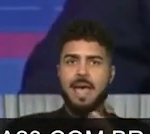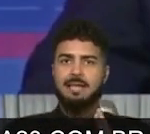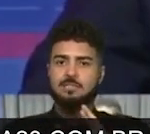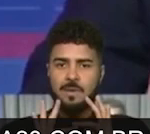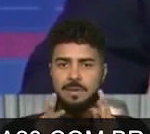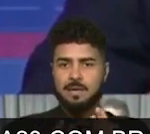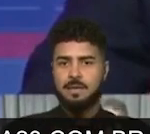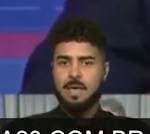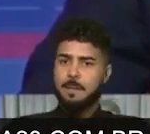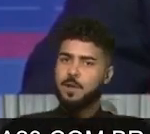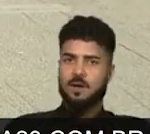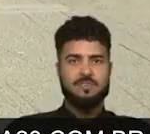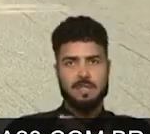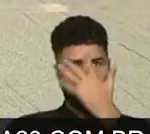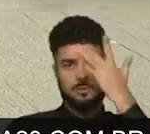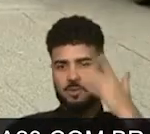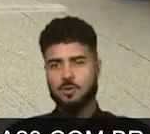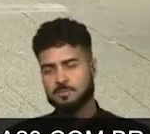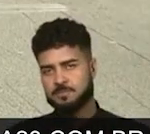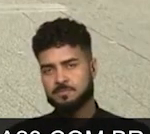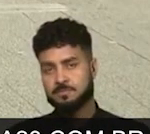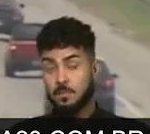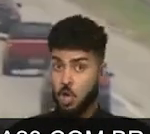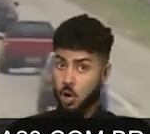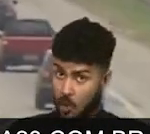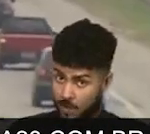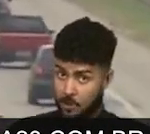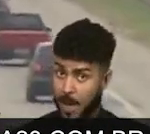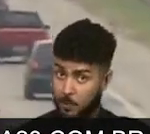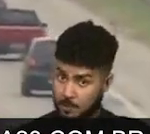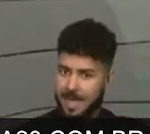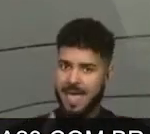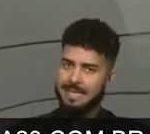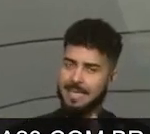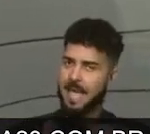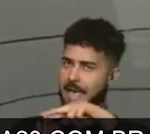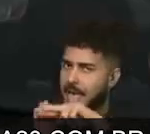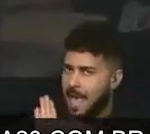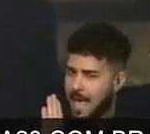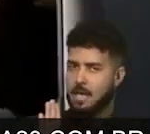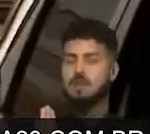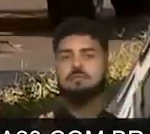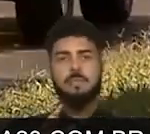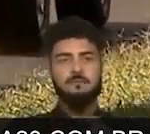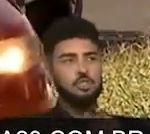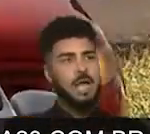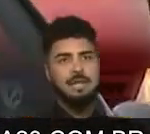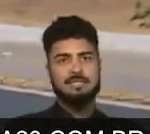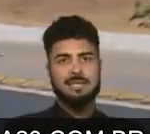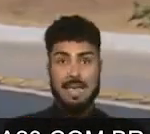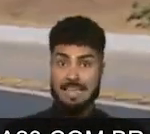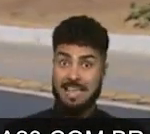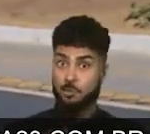familiares, melhora a vida das pessoas. Ao governo, cabe criar normas e fiscalizar, mas um tráfego